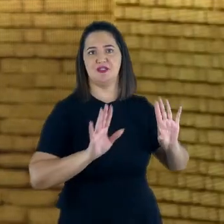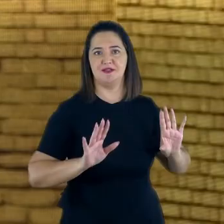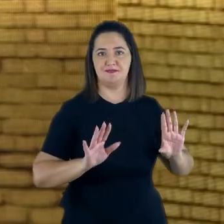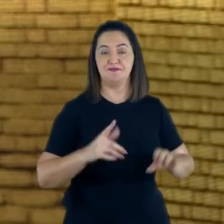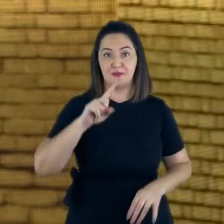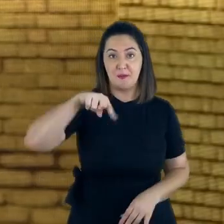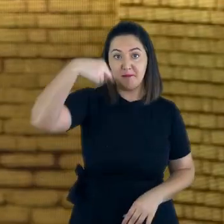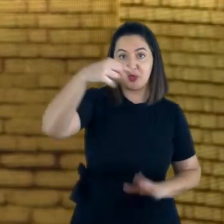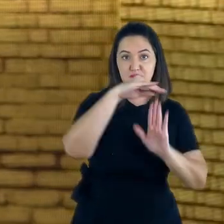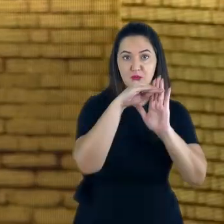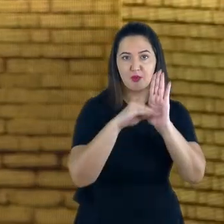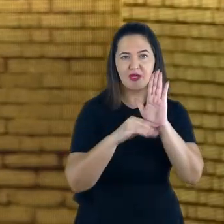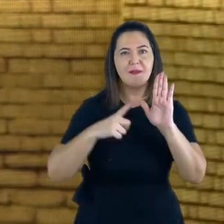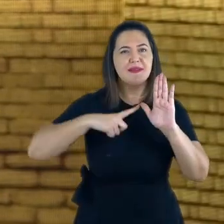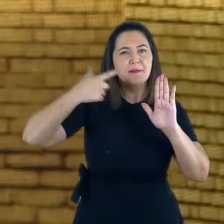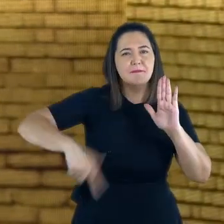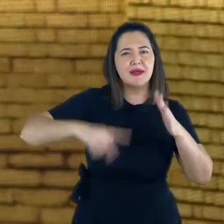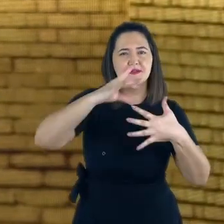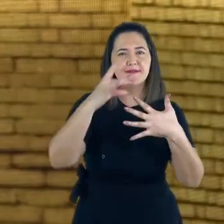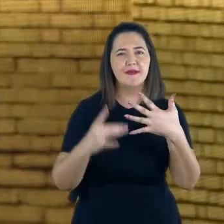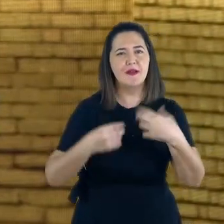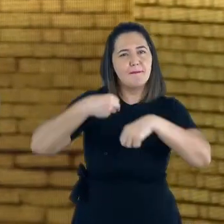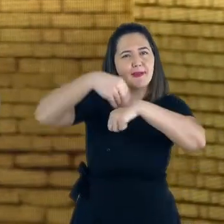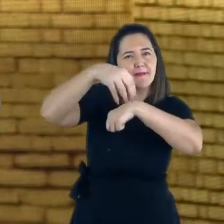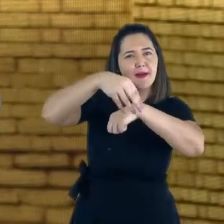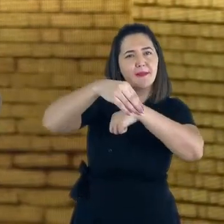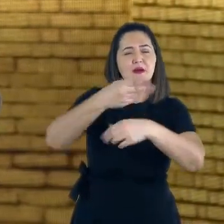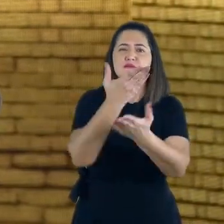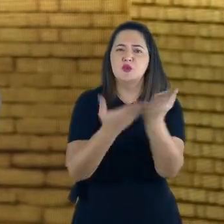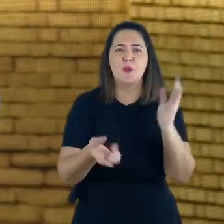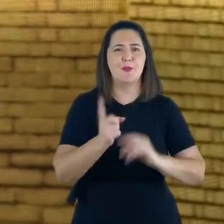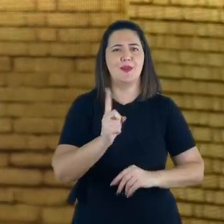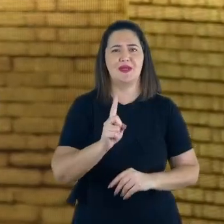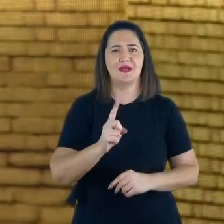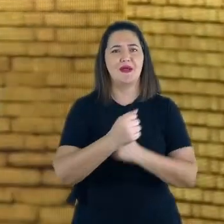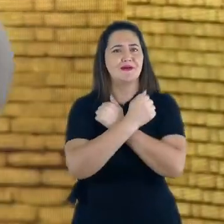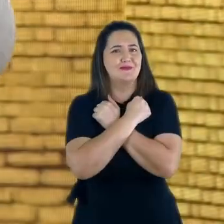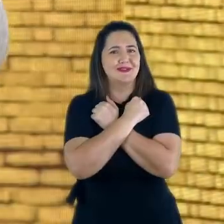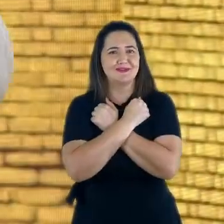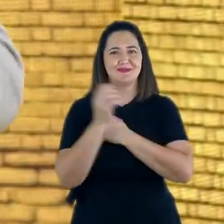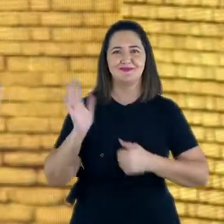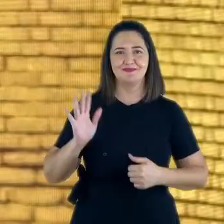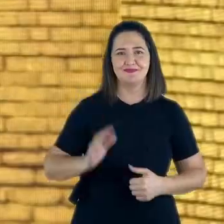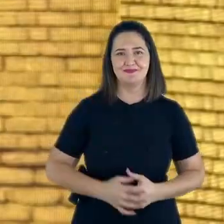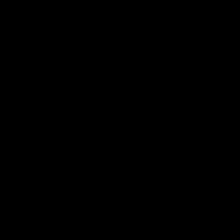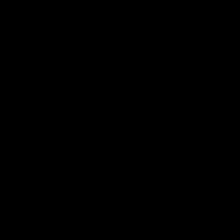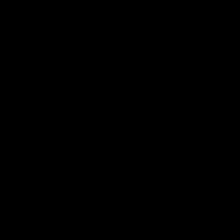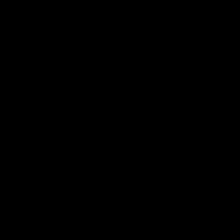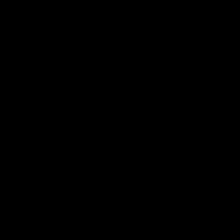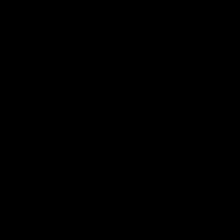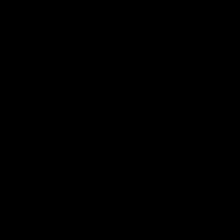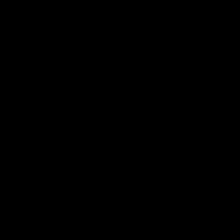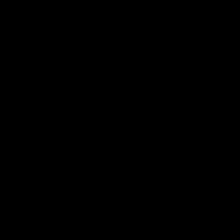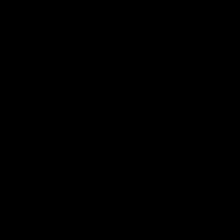programa Evidências, eu tenho mais coisas de Daniel para passar para você. Então não perca o nosso encontro. Um grande abraço e até lá!